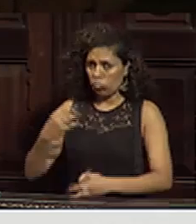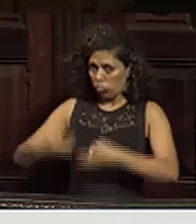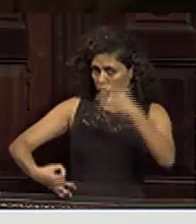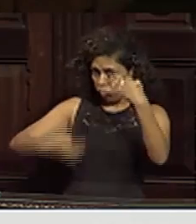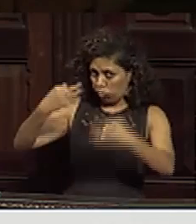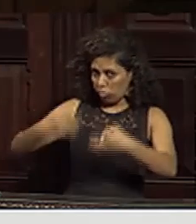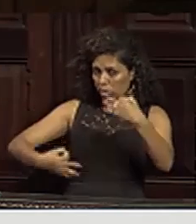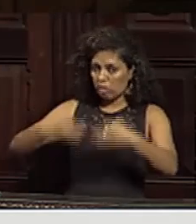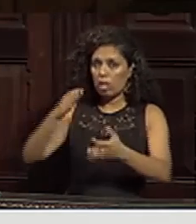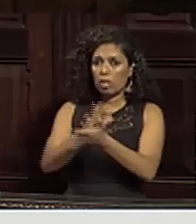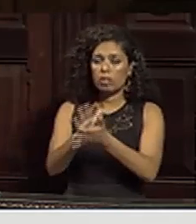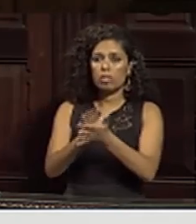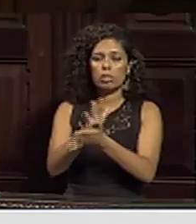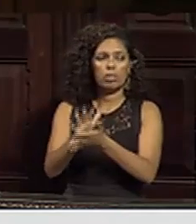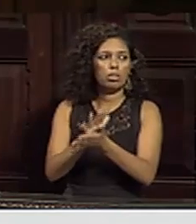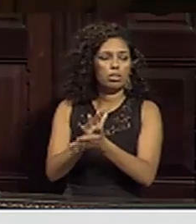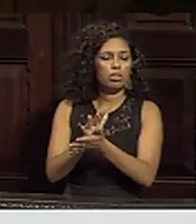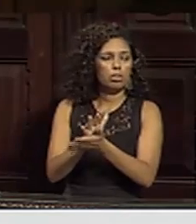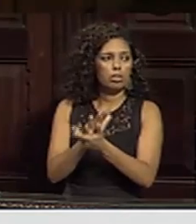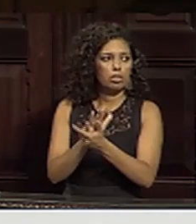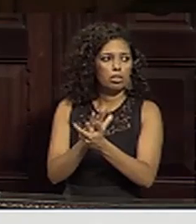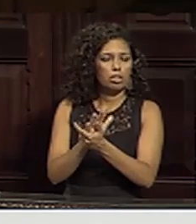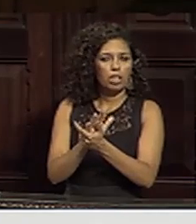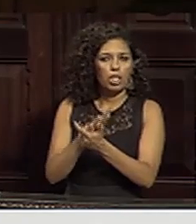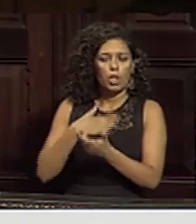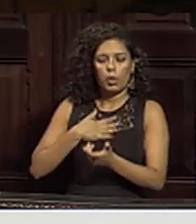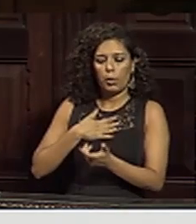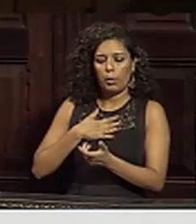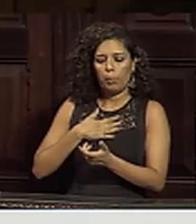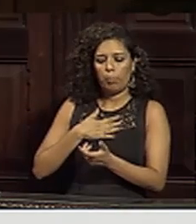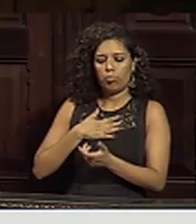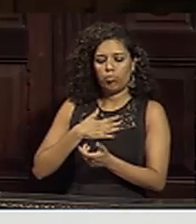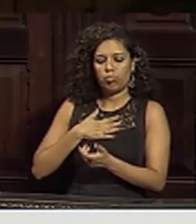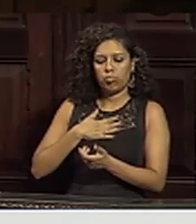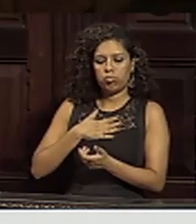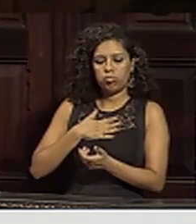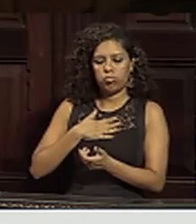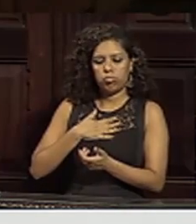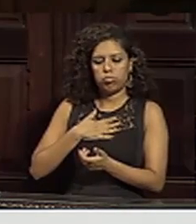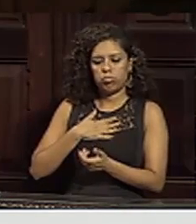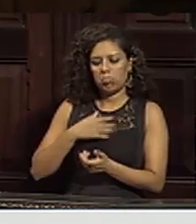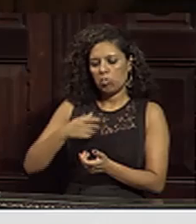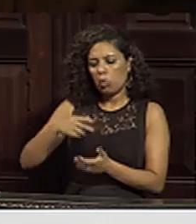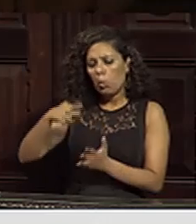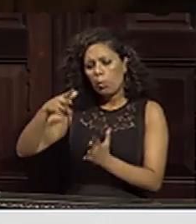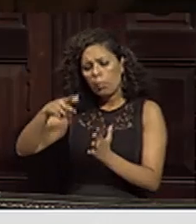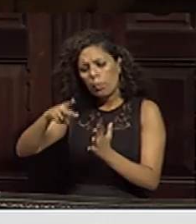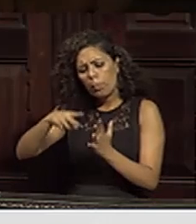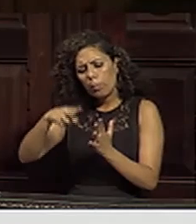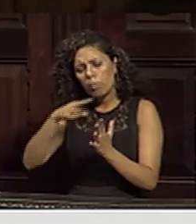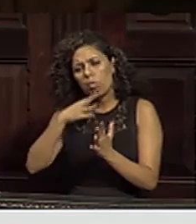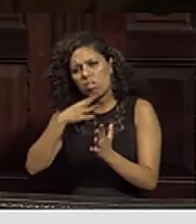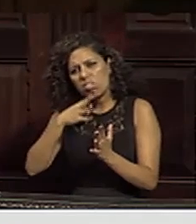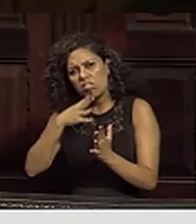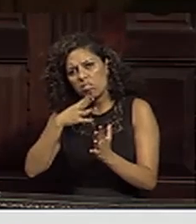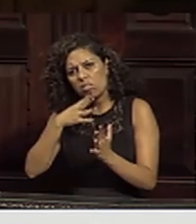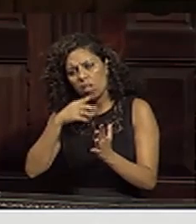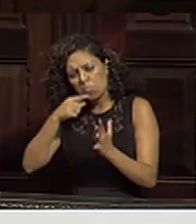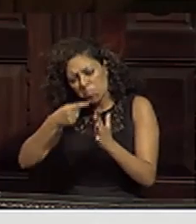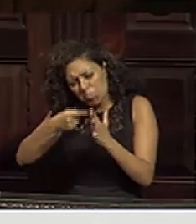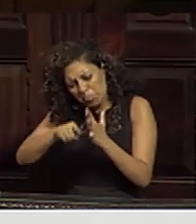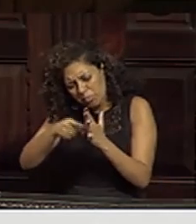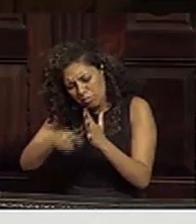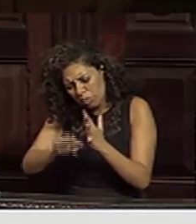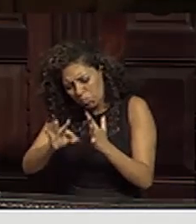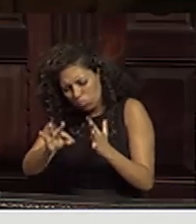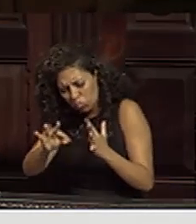jurista, não tenho obrigação de conhecer a fundo todas